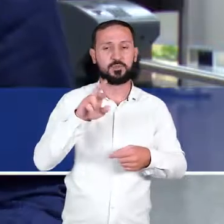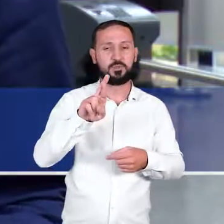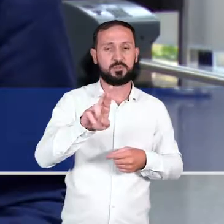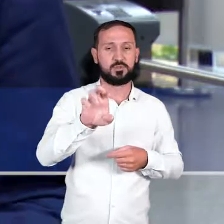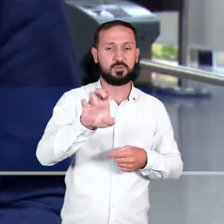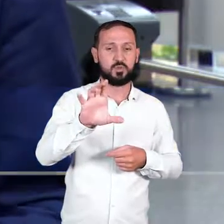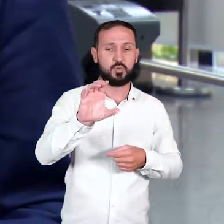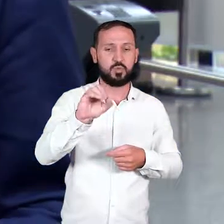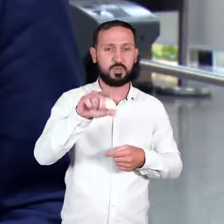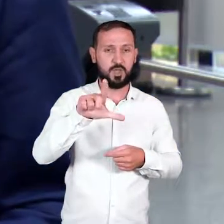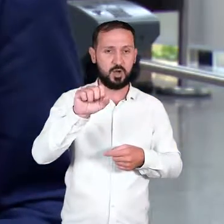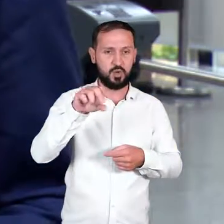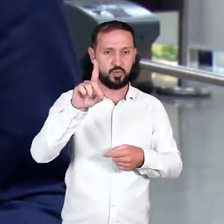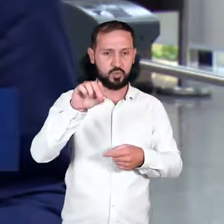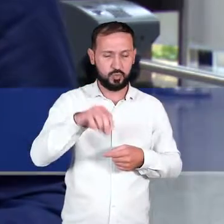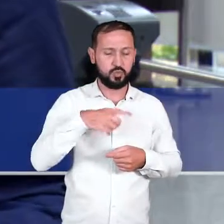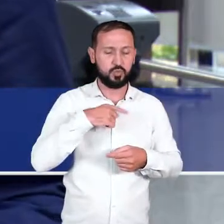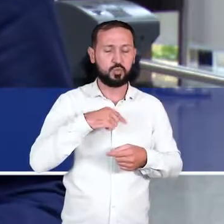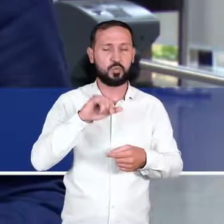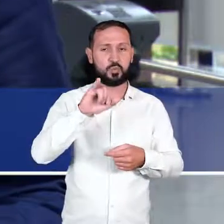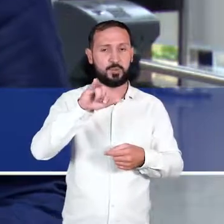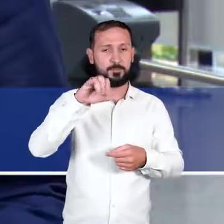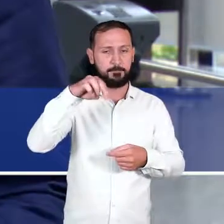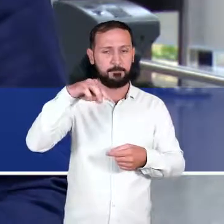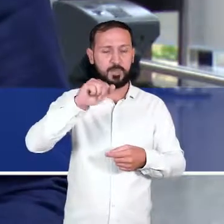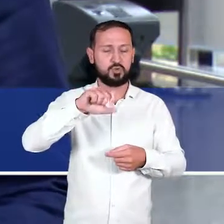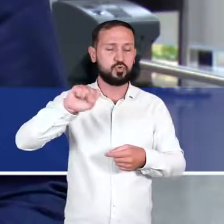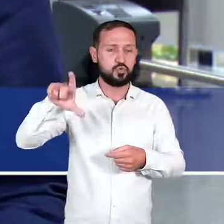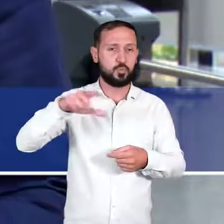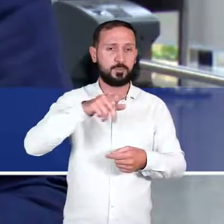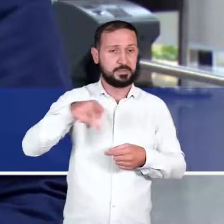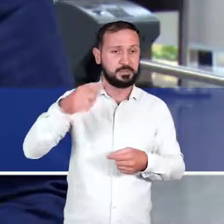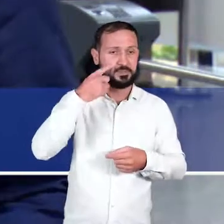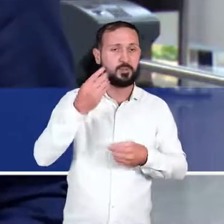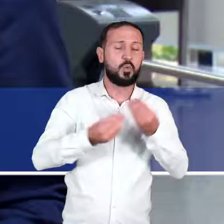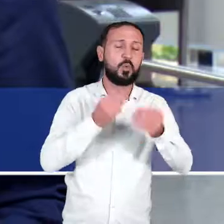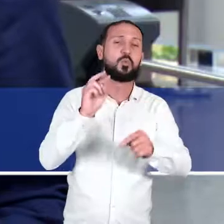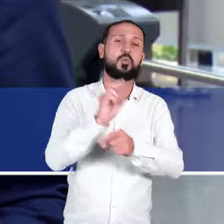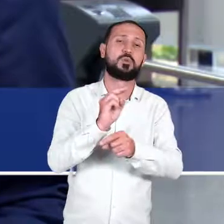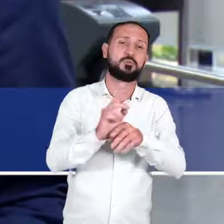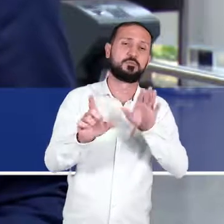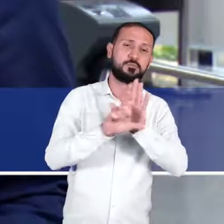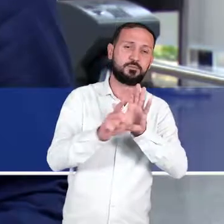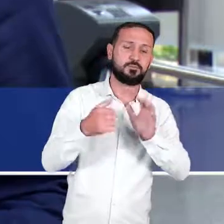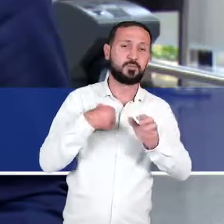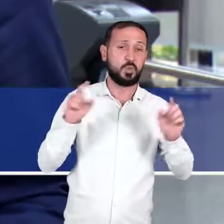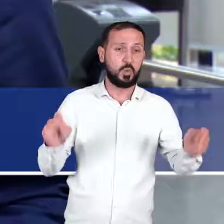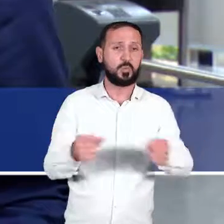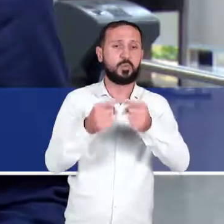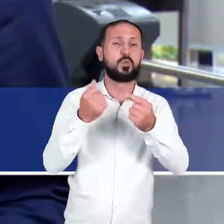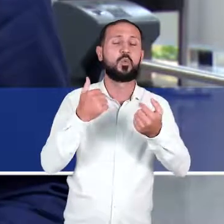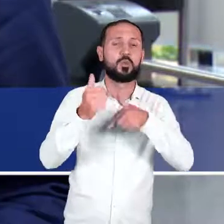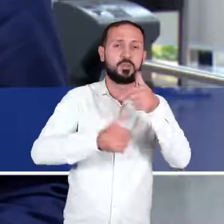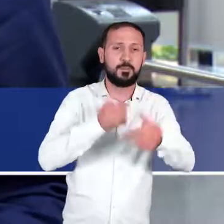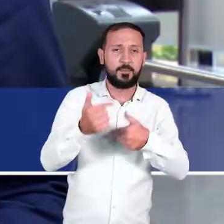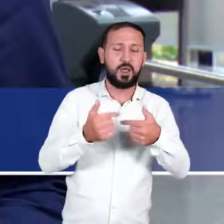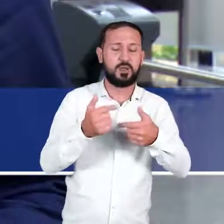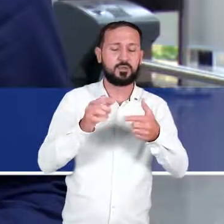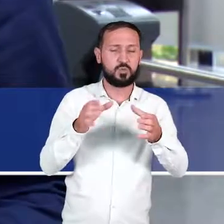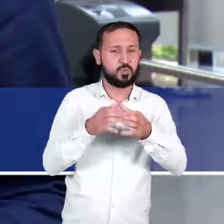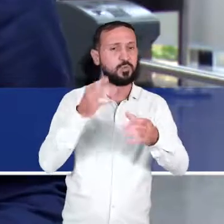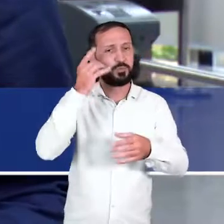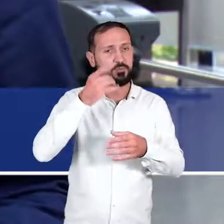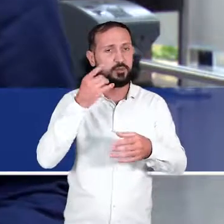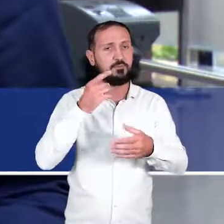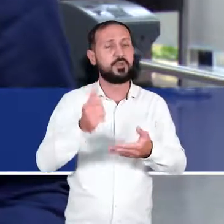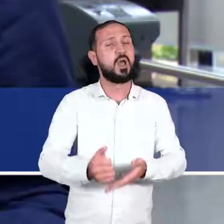Leonardo Tostes, gerente do IMASU, que falou sobre o sistema jurídico construído para a proteção dessas unidades. De acordo com ele, o trabalho desenvolvido pela